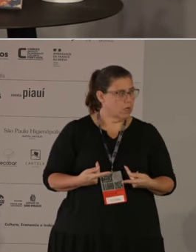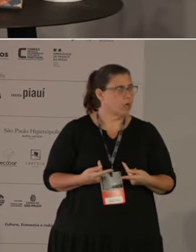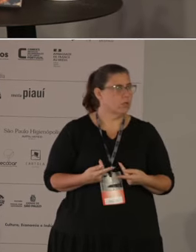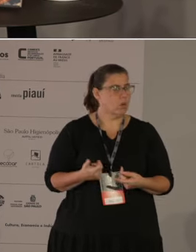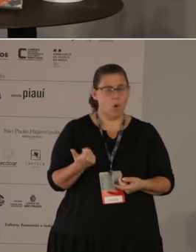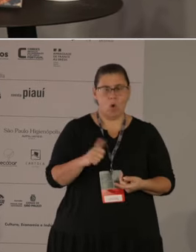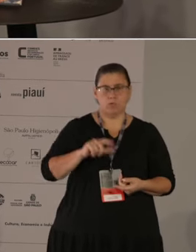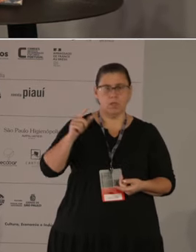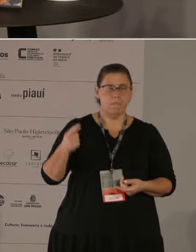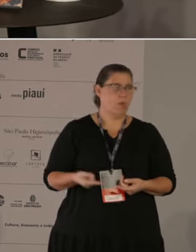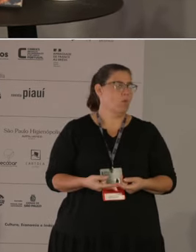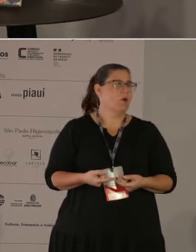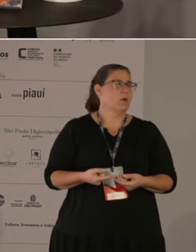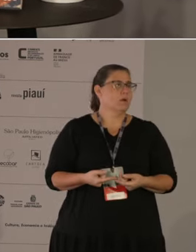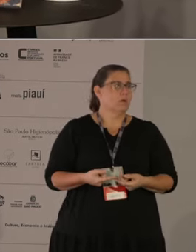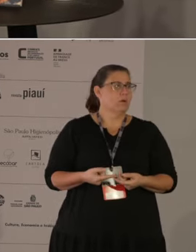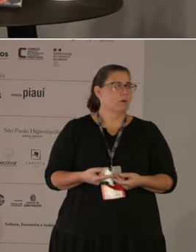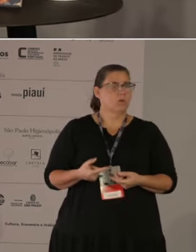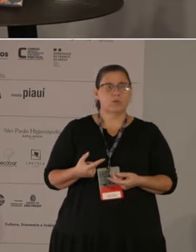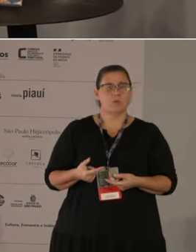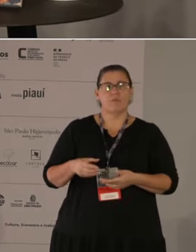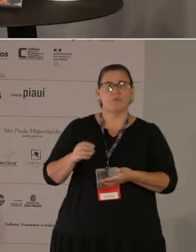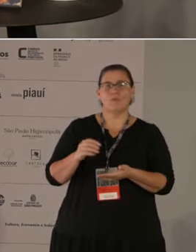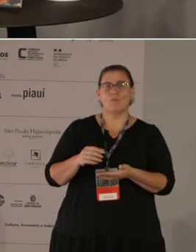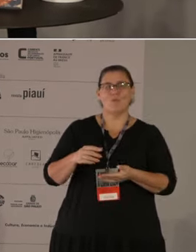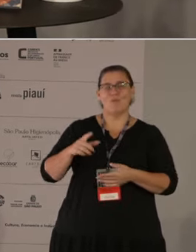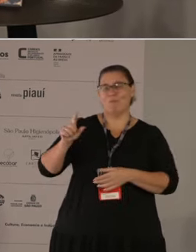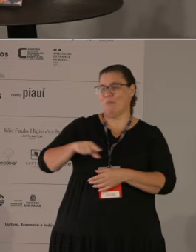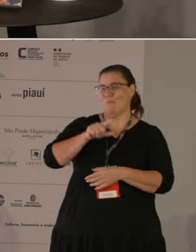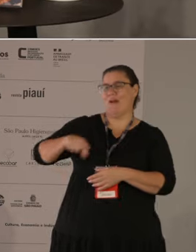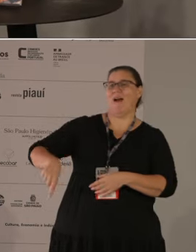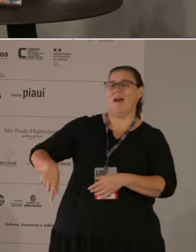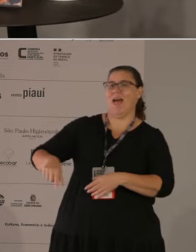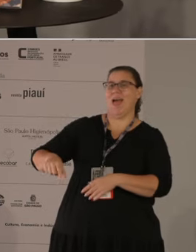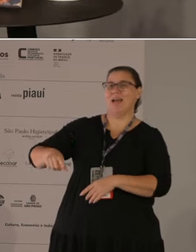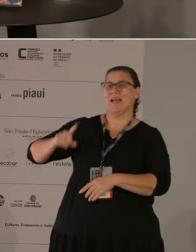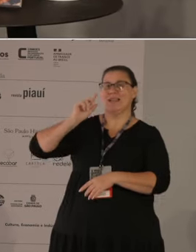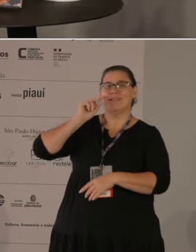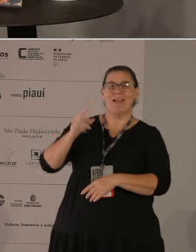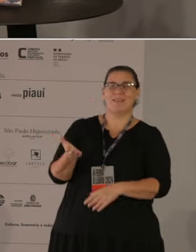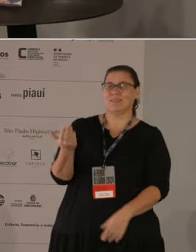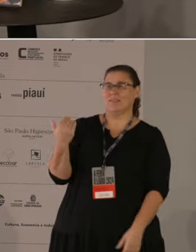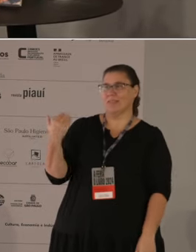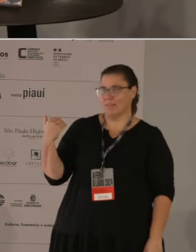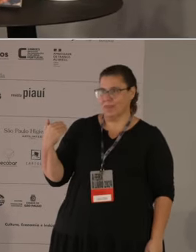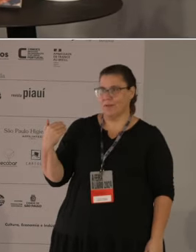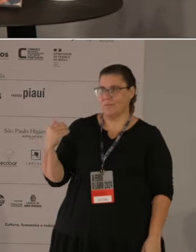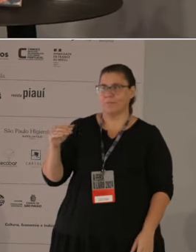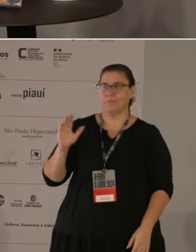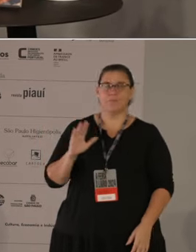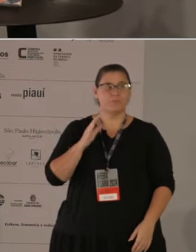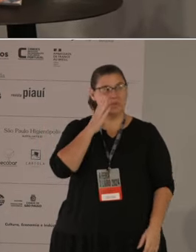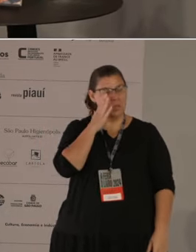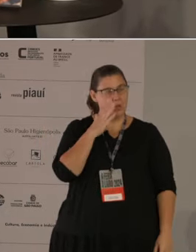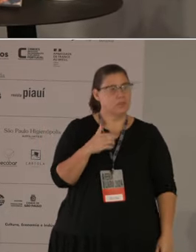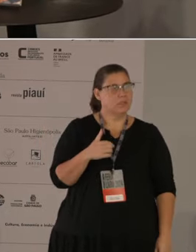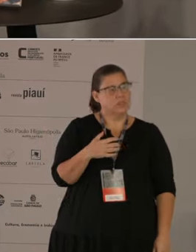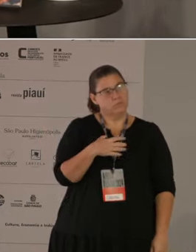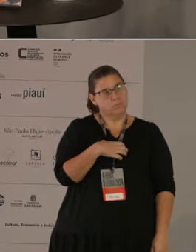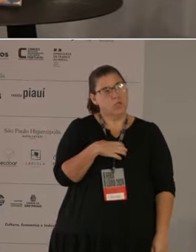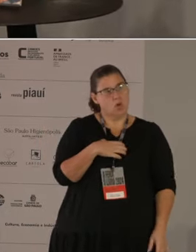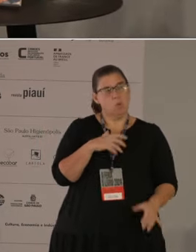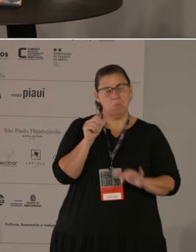mil anos, ela não invalida essas datas mais antigas, mas cria um problema. Acho que eu, né? Então, assim, eu sou um cético, eu mudei hoje em dia, eu